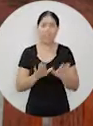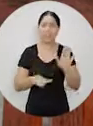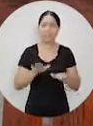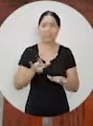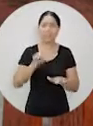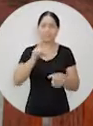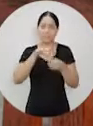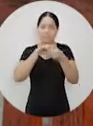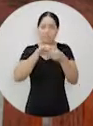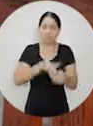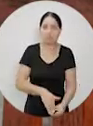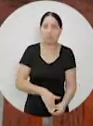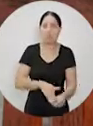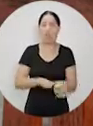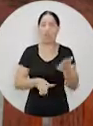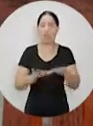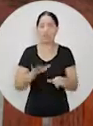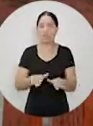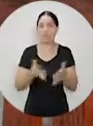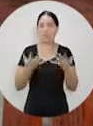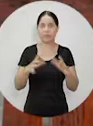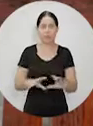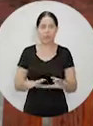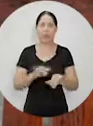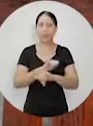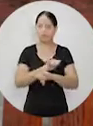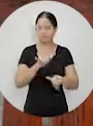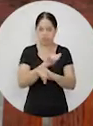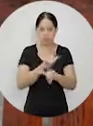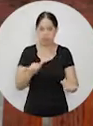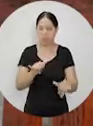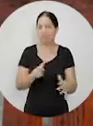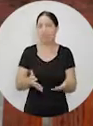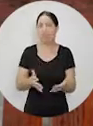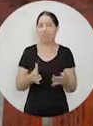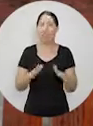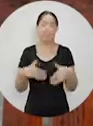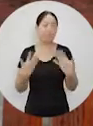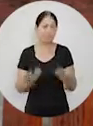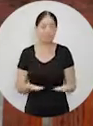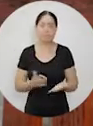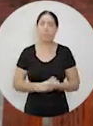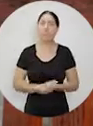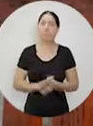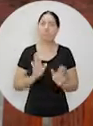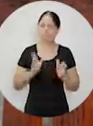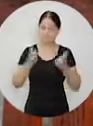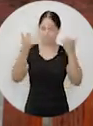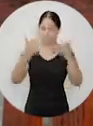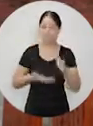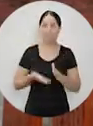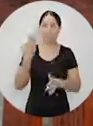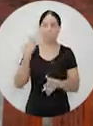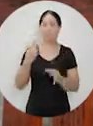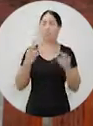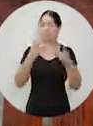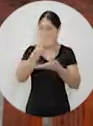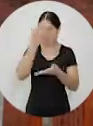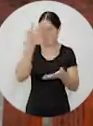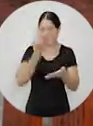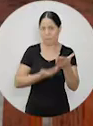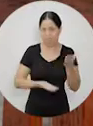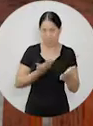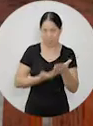pode gerar autocensura, né, o jornalista não querer mais fazer aquilo. Enfim, como eu já falei antes, todo mundo vai